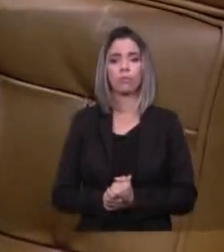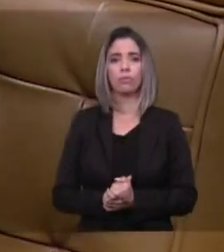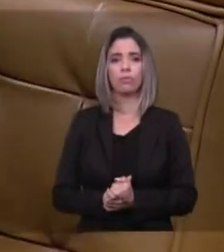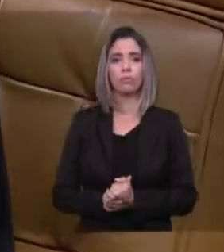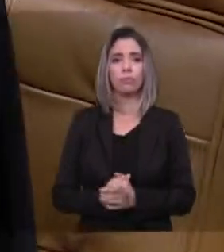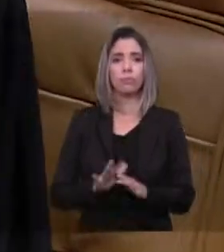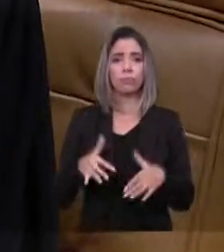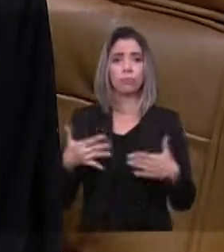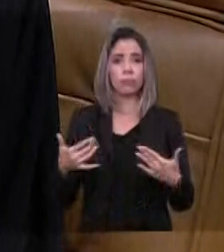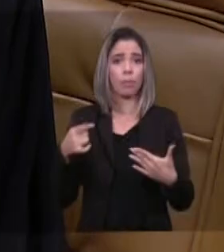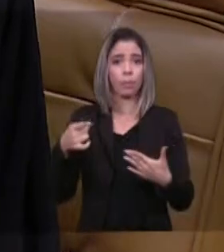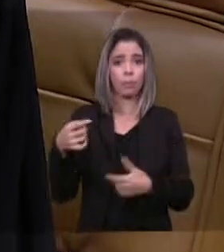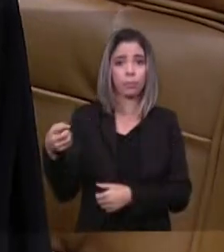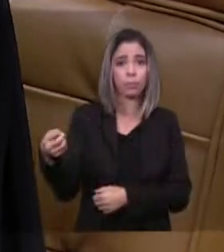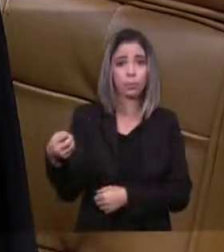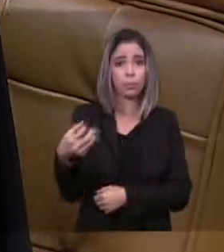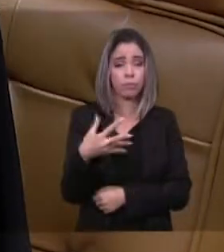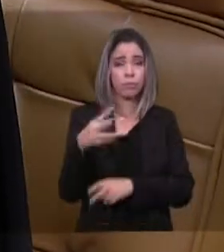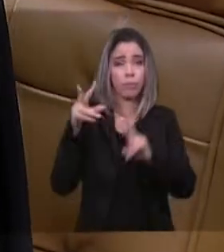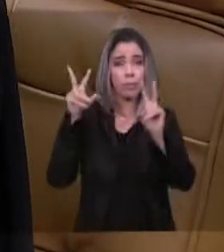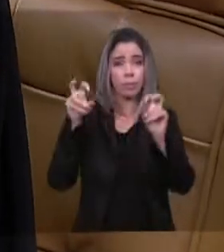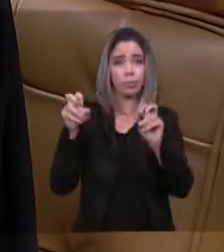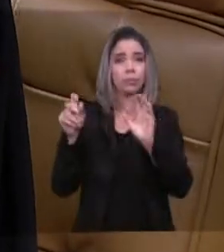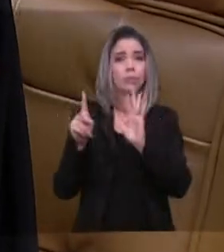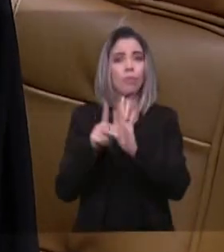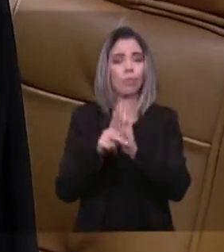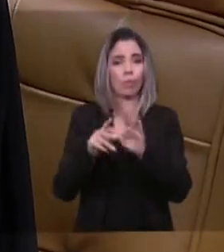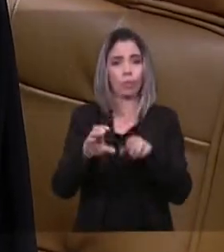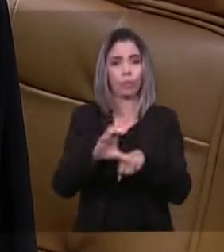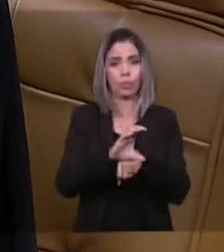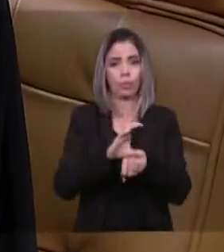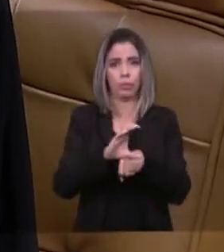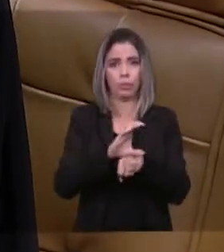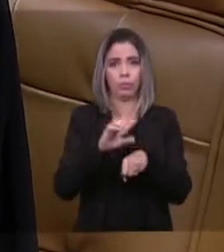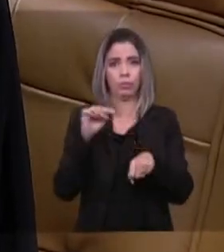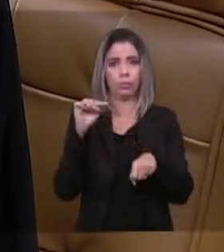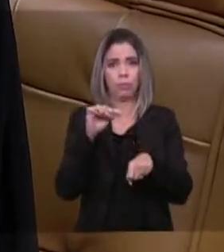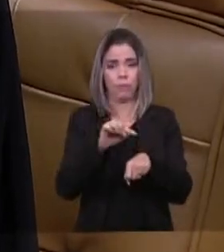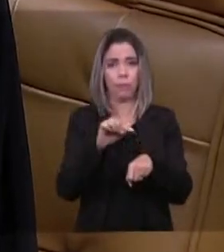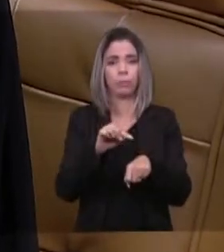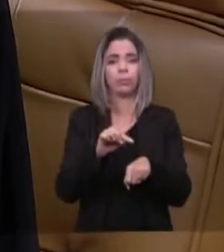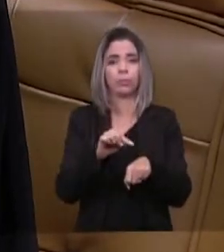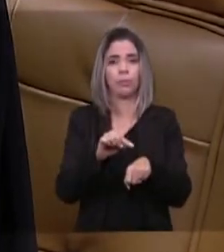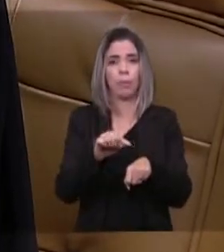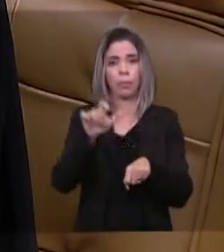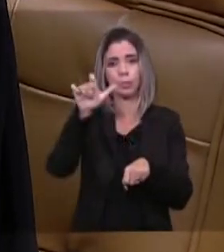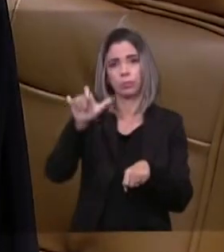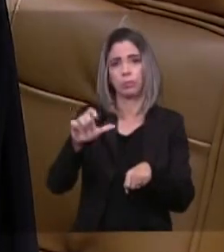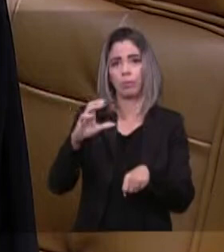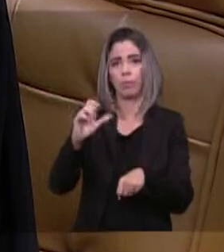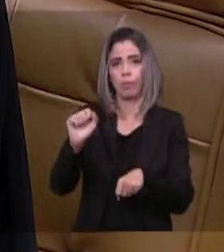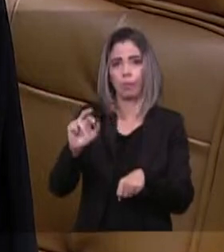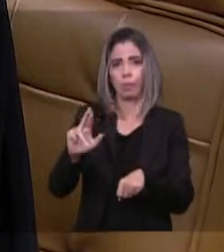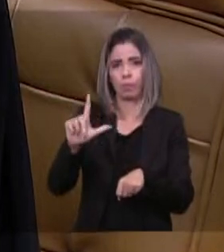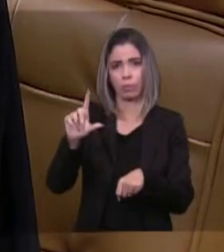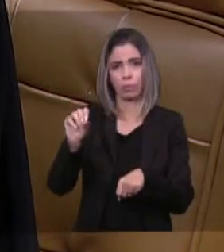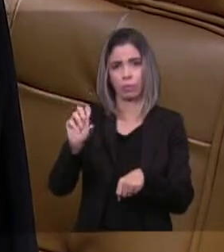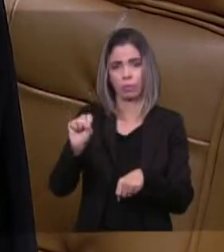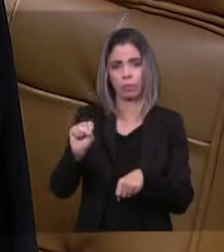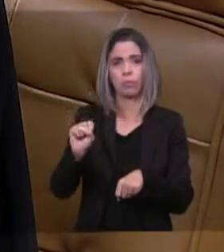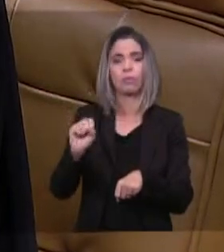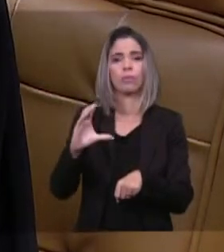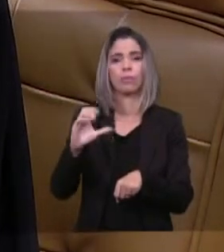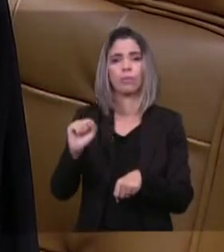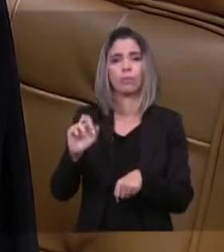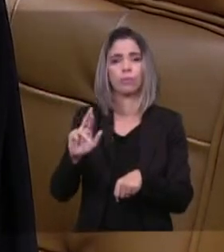Na perspectiva desse novo paradigma instaurado pela Constituição Cidadã, segundo Carlos Frederico Marese Souza Filho,